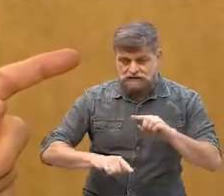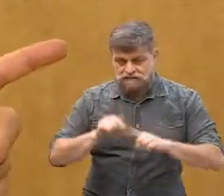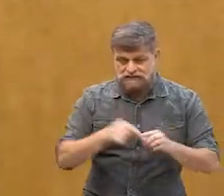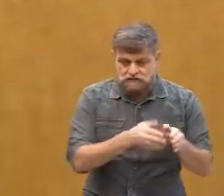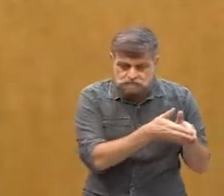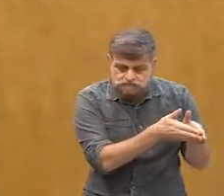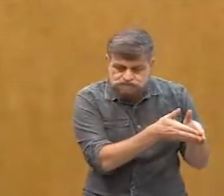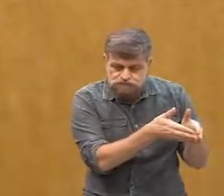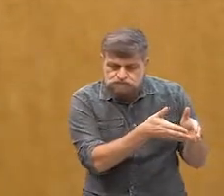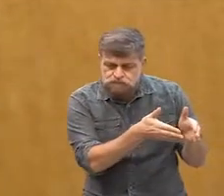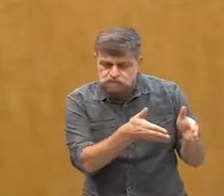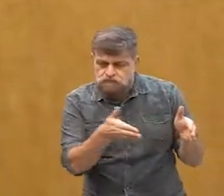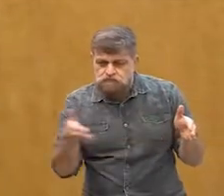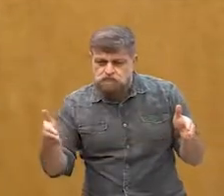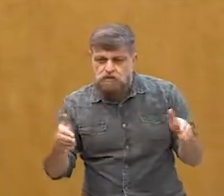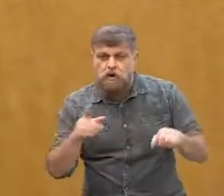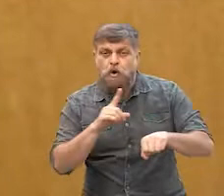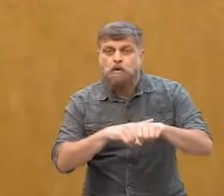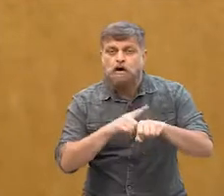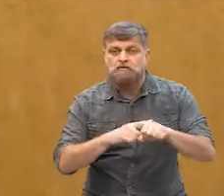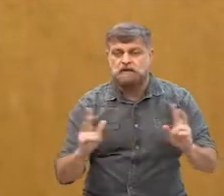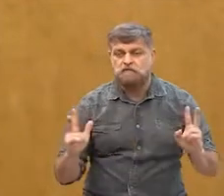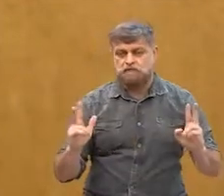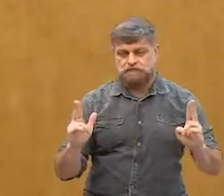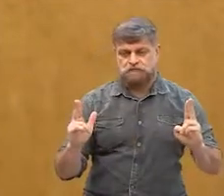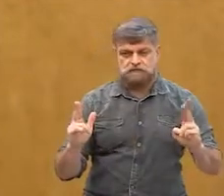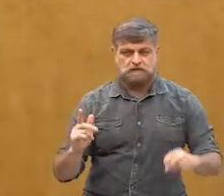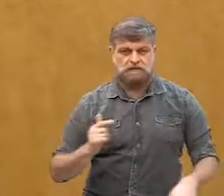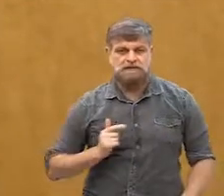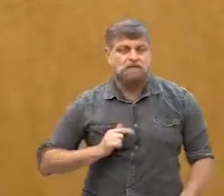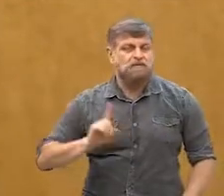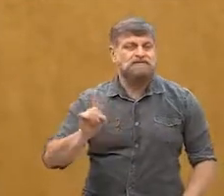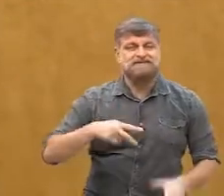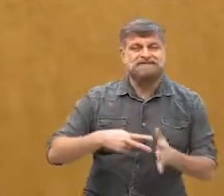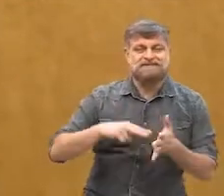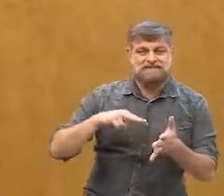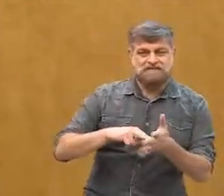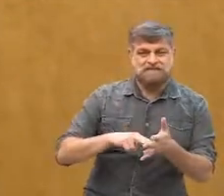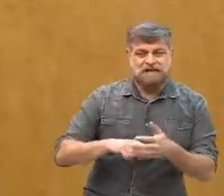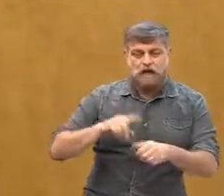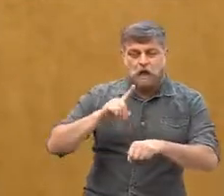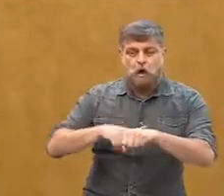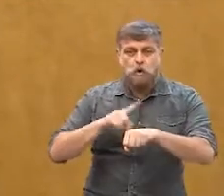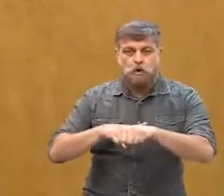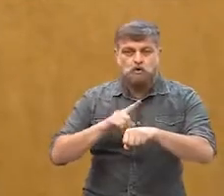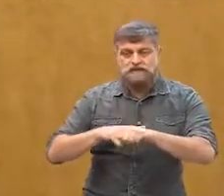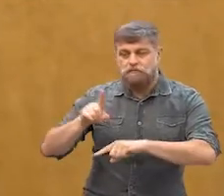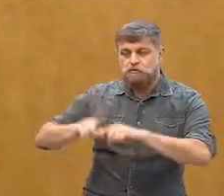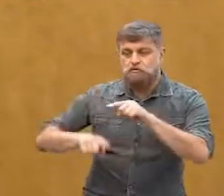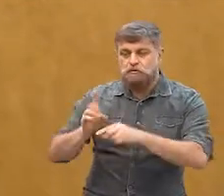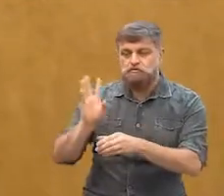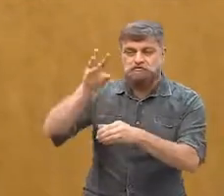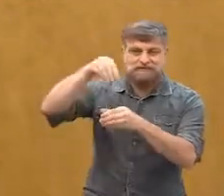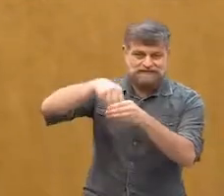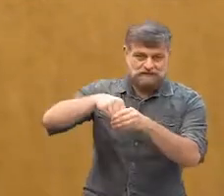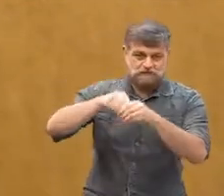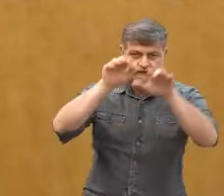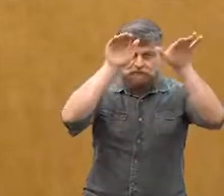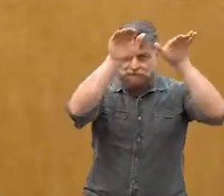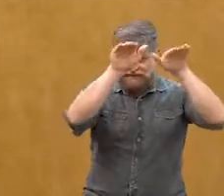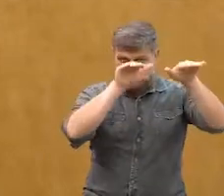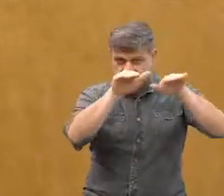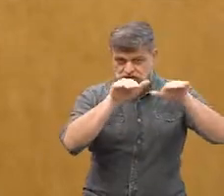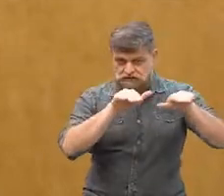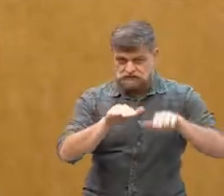embalagem. O que é o ciclo de vida? O ciclo de vida não é o tempo de vida do produto na prateleira. O ciclo de